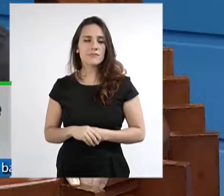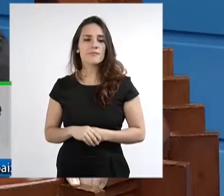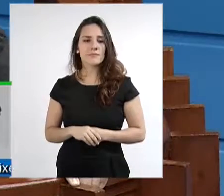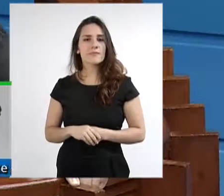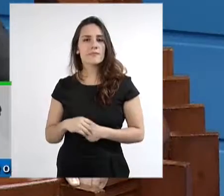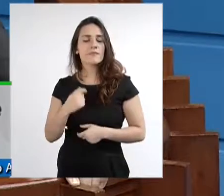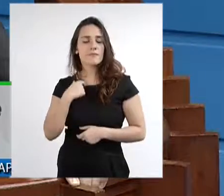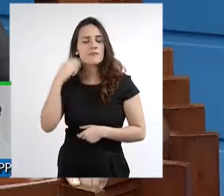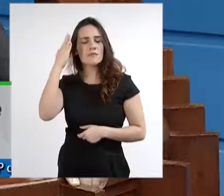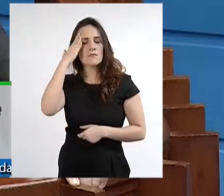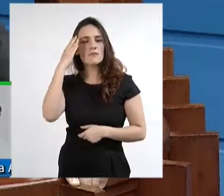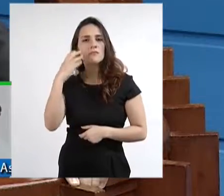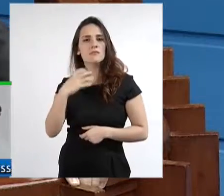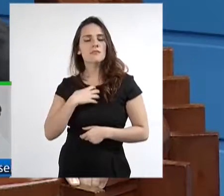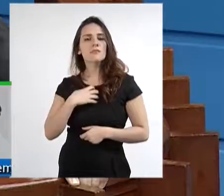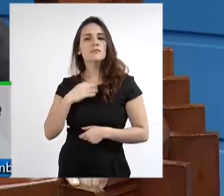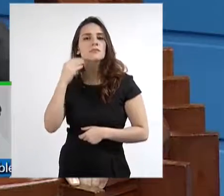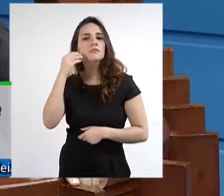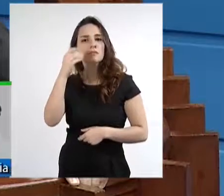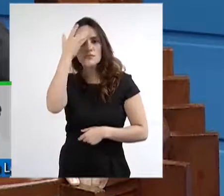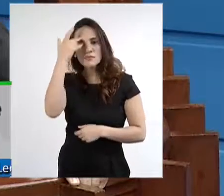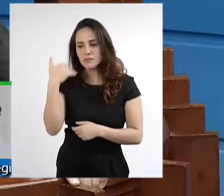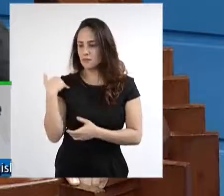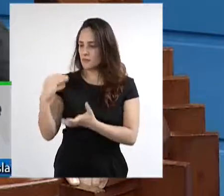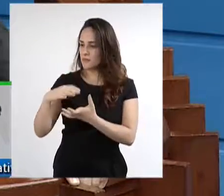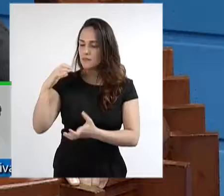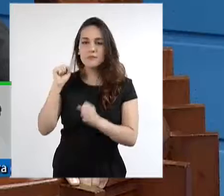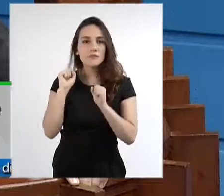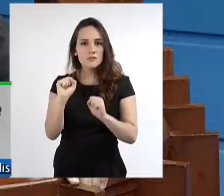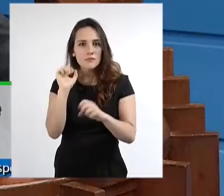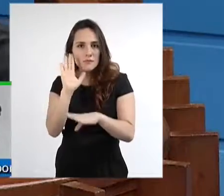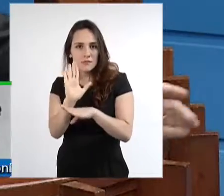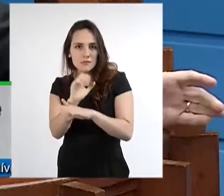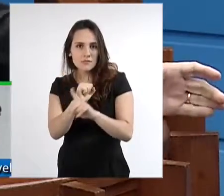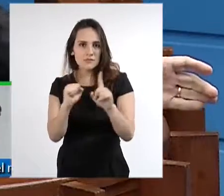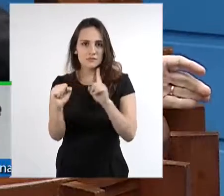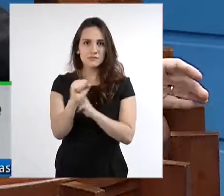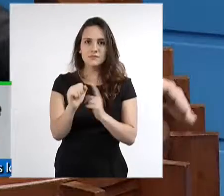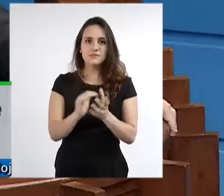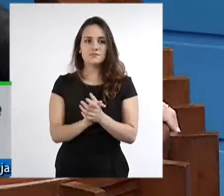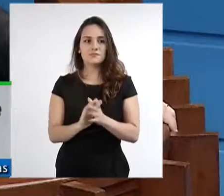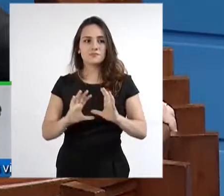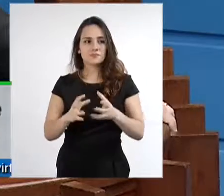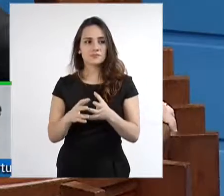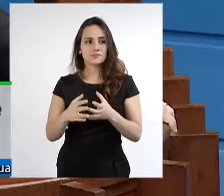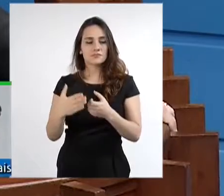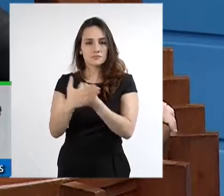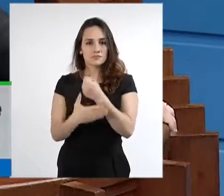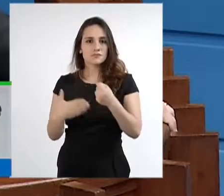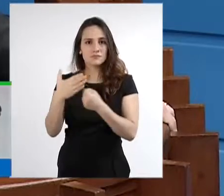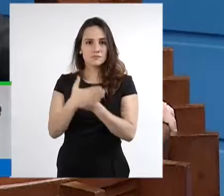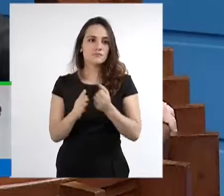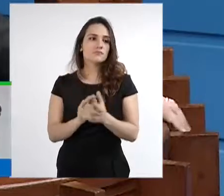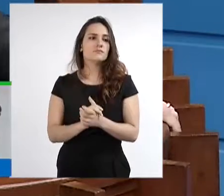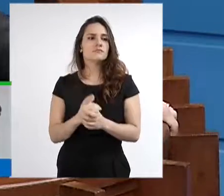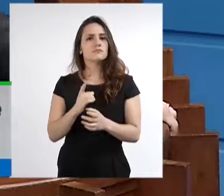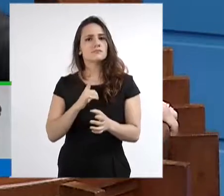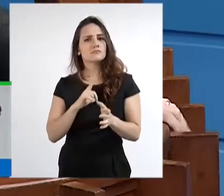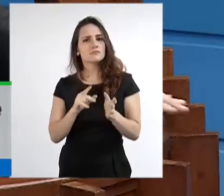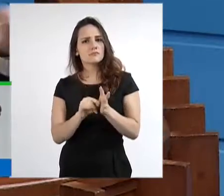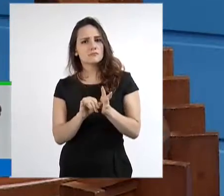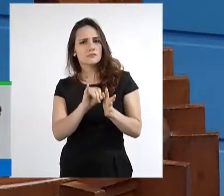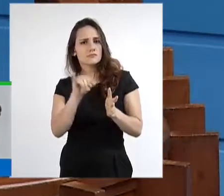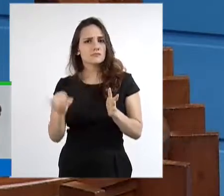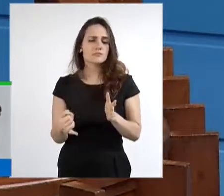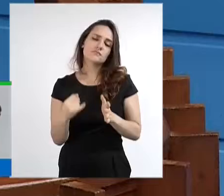ainda contribuir para a nossa sociedade. Na frente parlamentar, criamos um pré-projeto